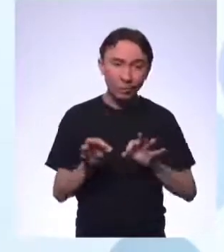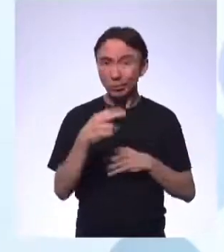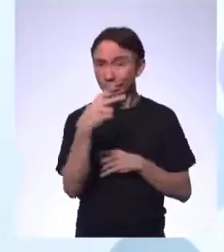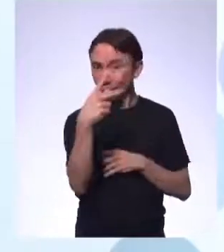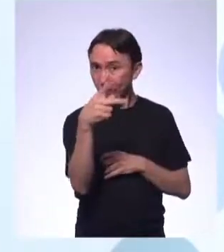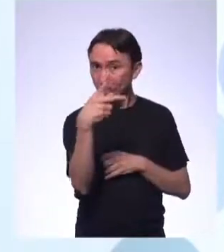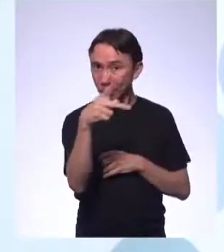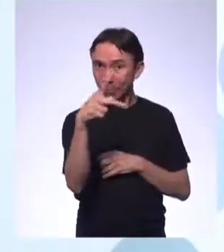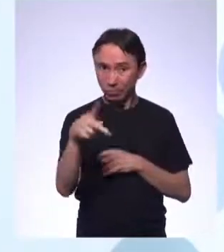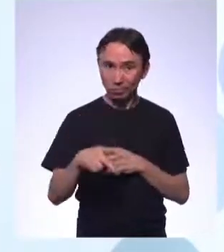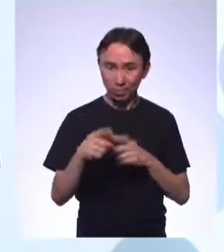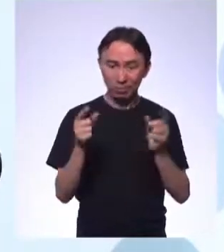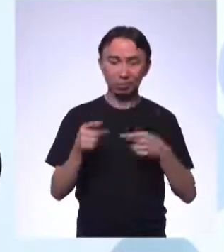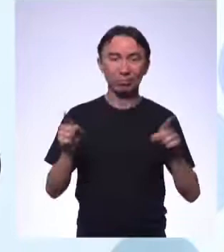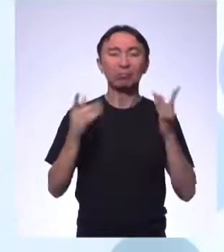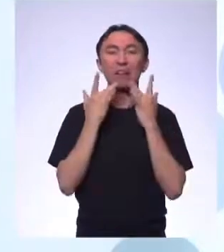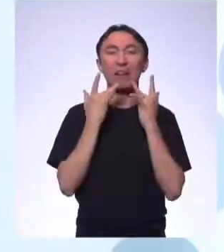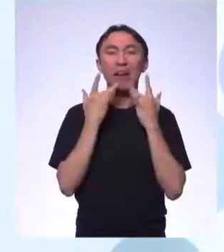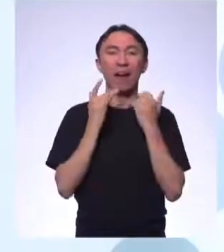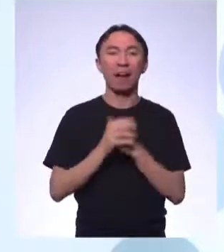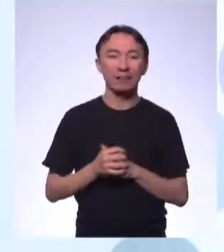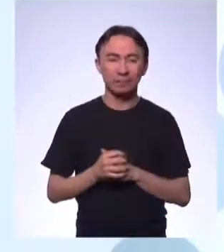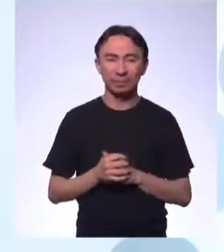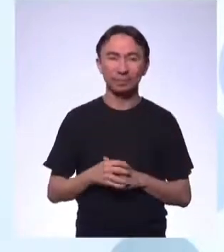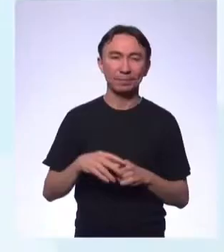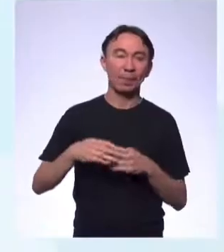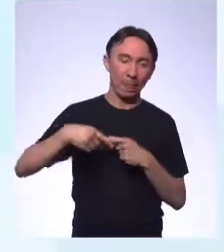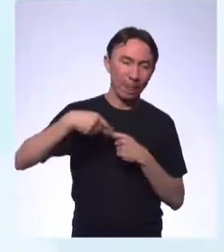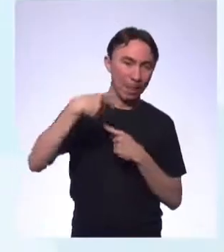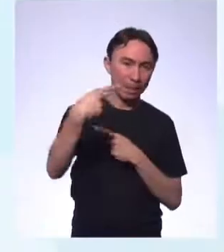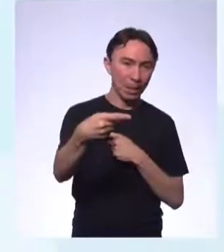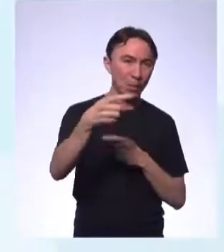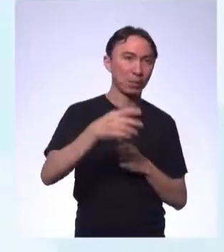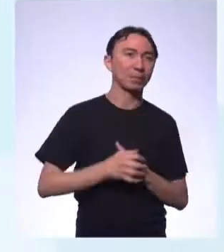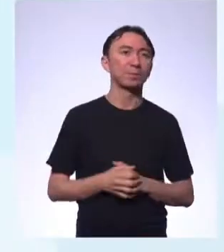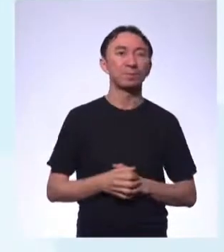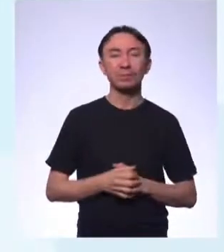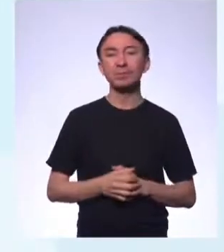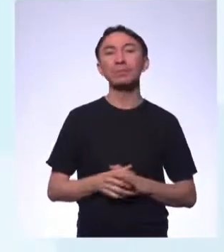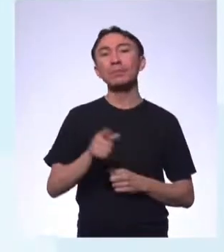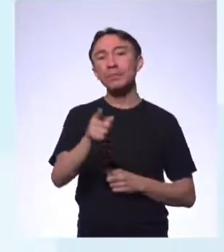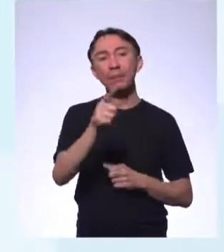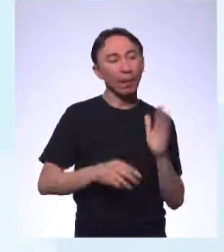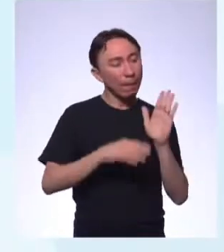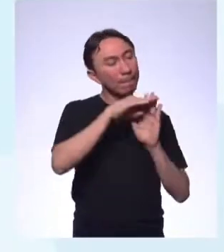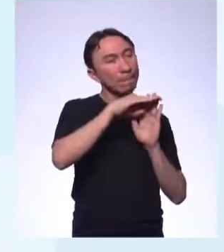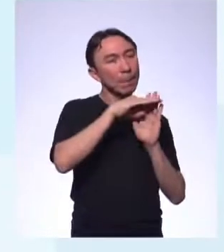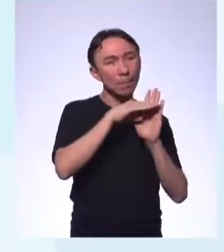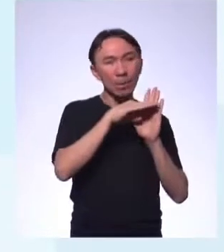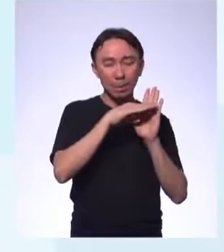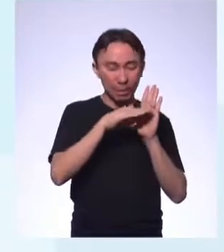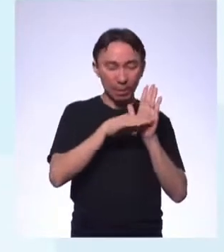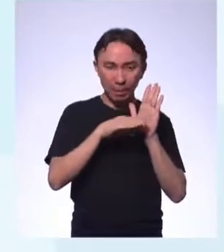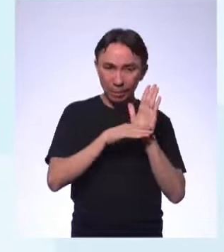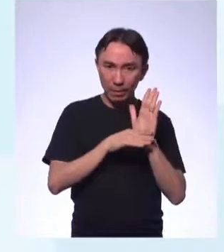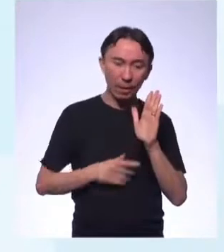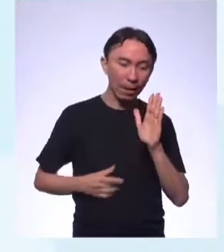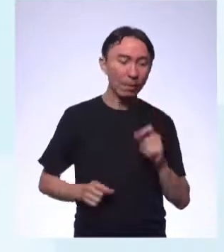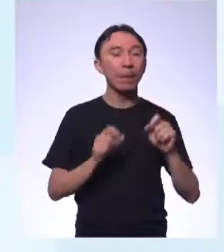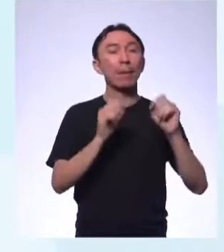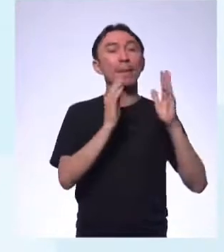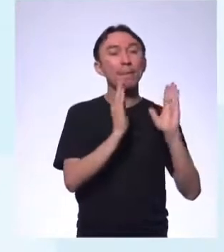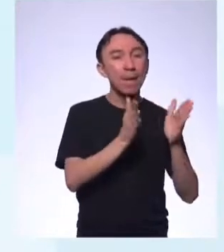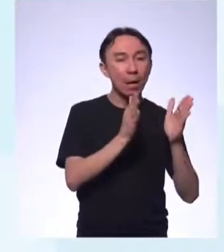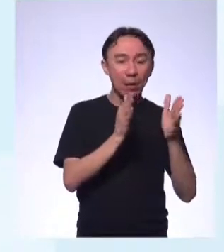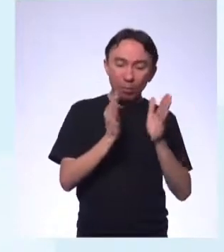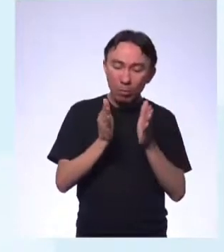musical, tá bom? Olha só, vamos para a próxima etapa. Faça uma lista com todas as cenas do musical e